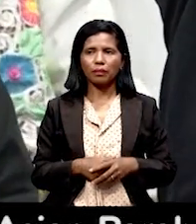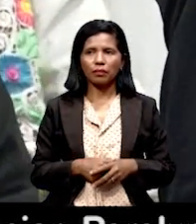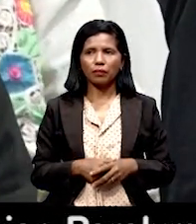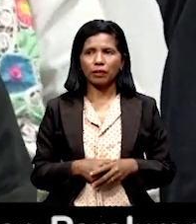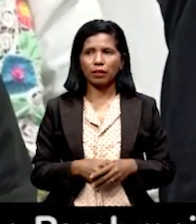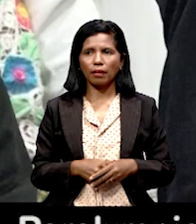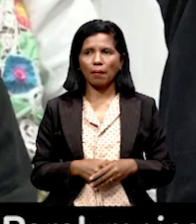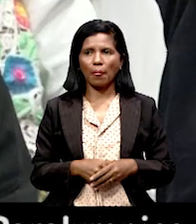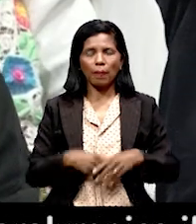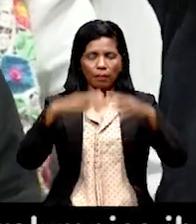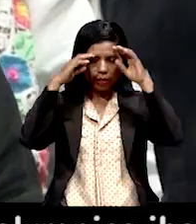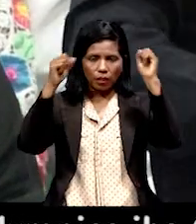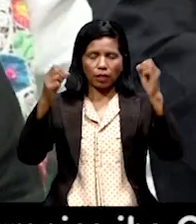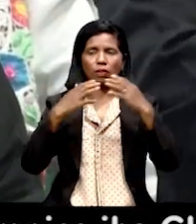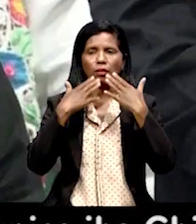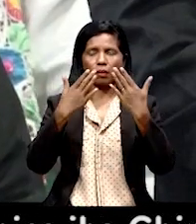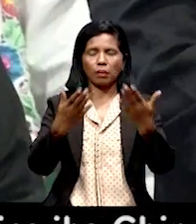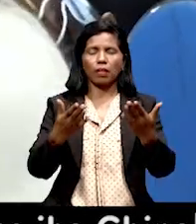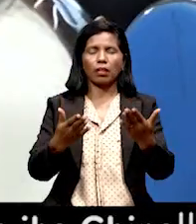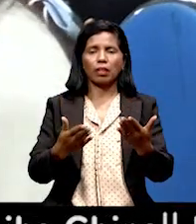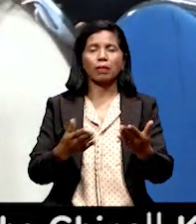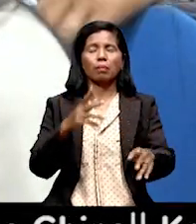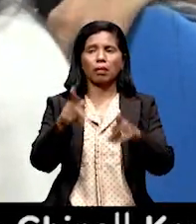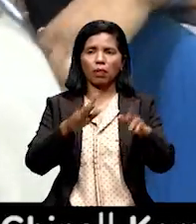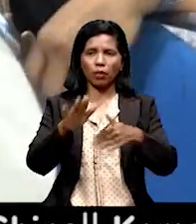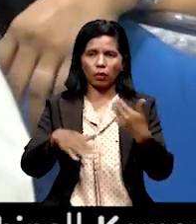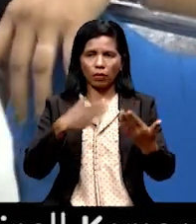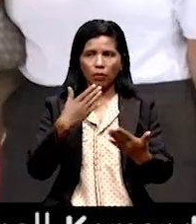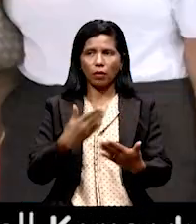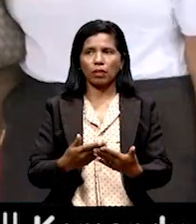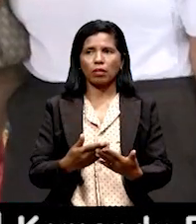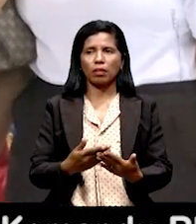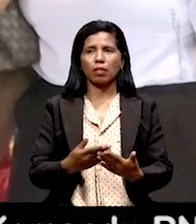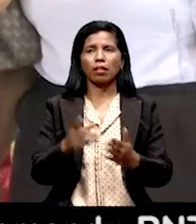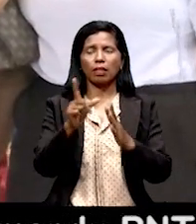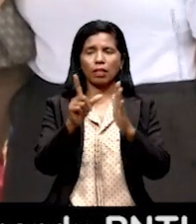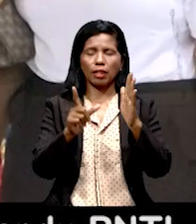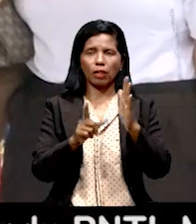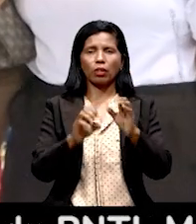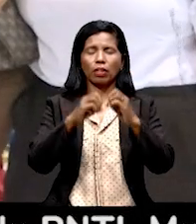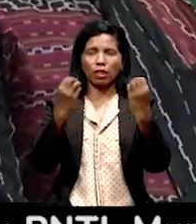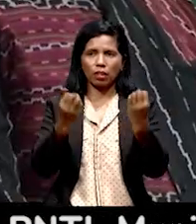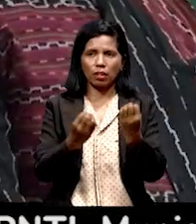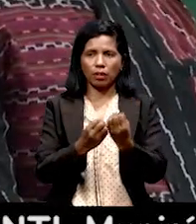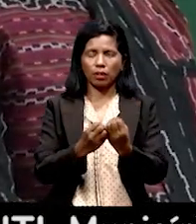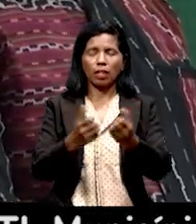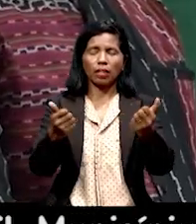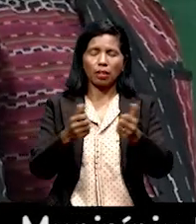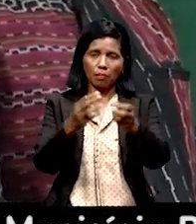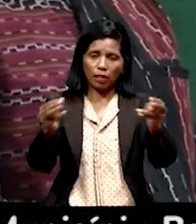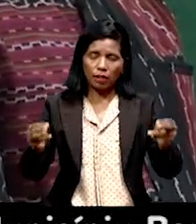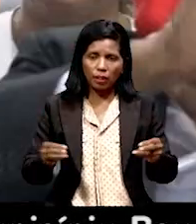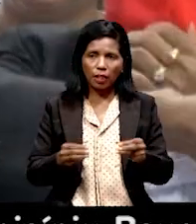presidente partido mos fa agradecimento ba militante no simpatizante sira organização sociedade civil arte marciais no